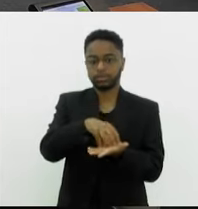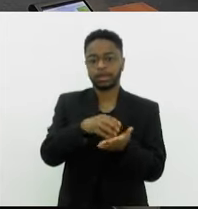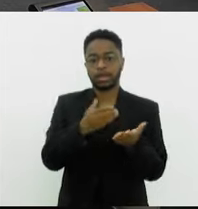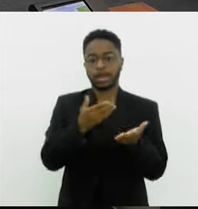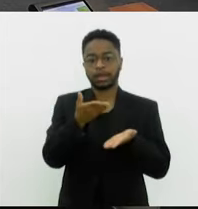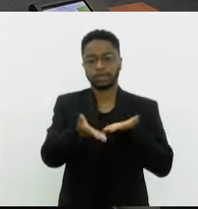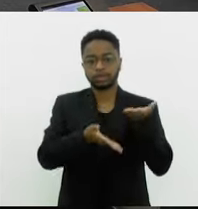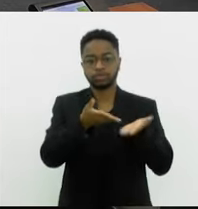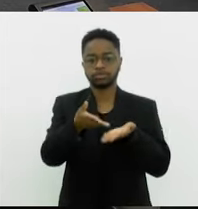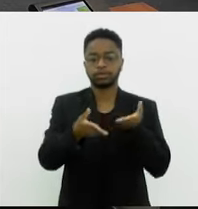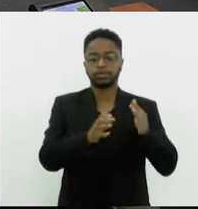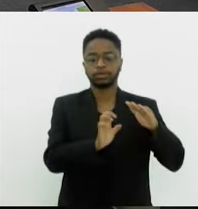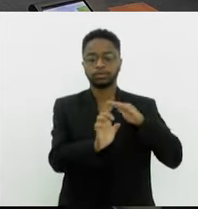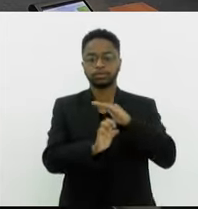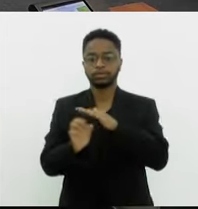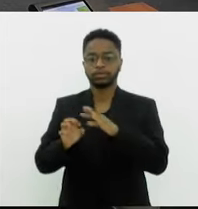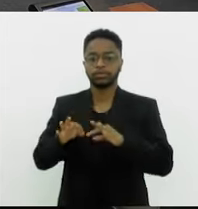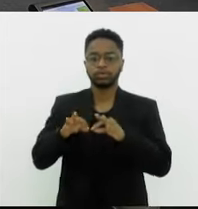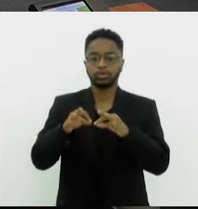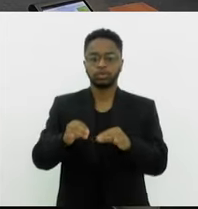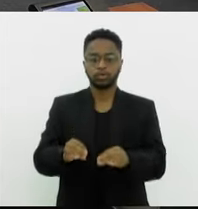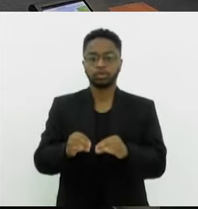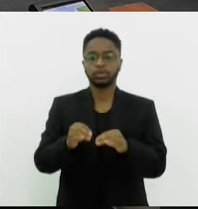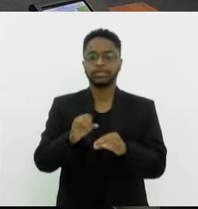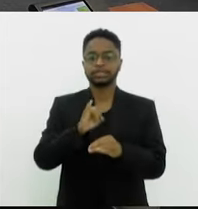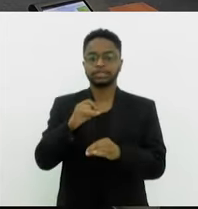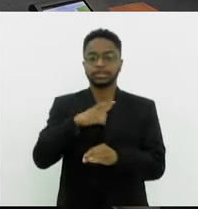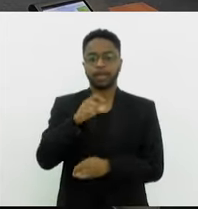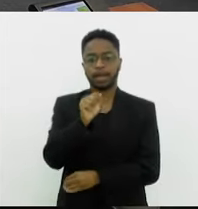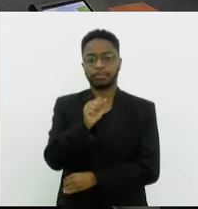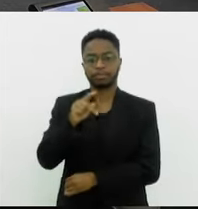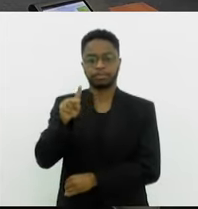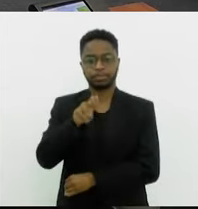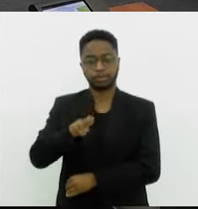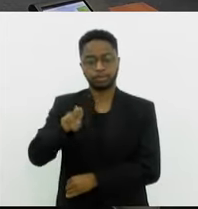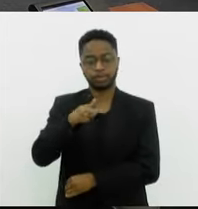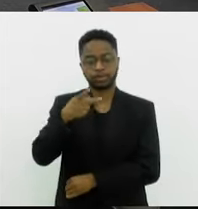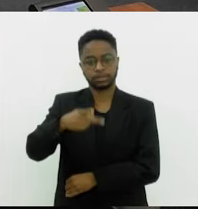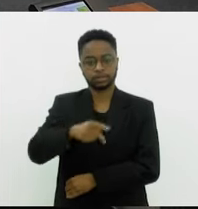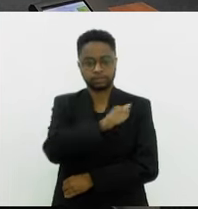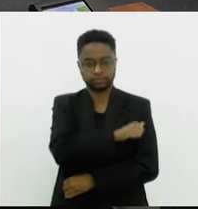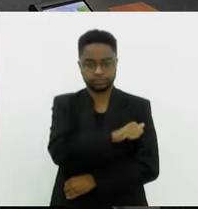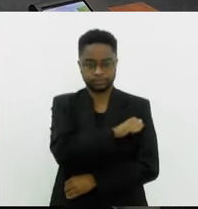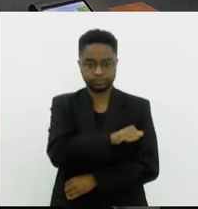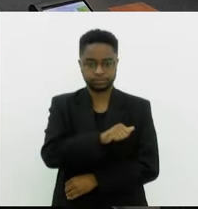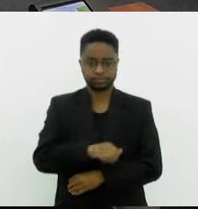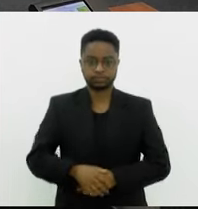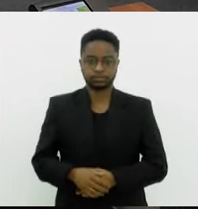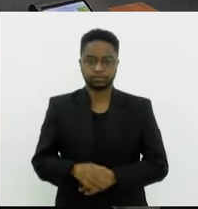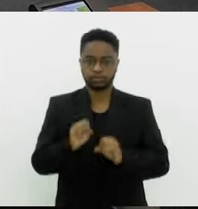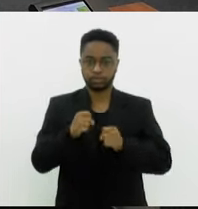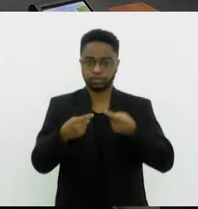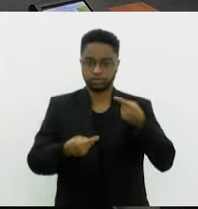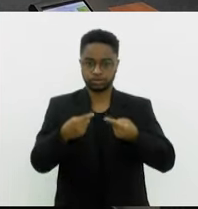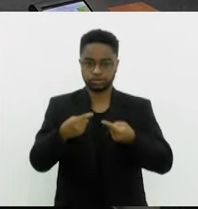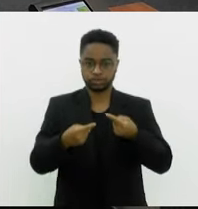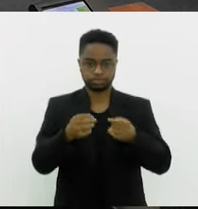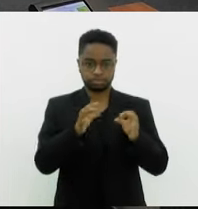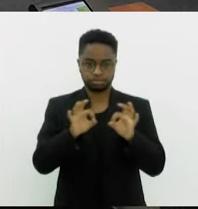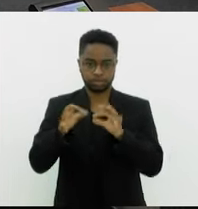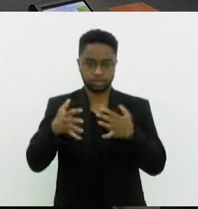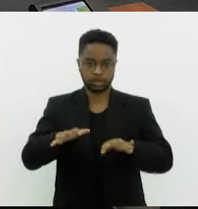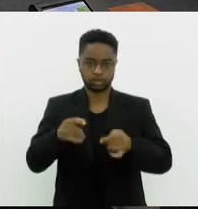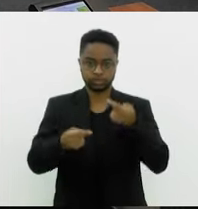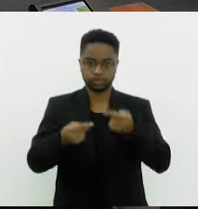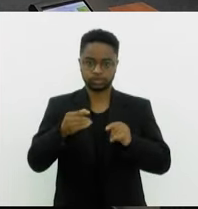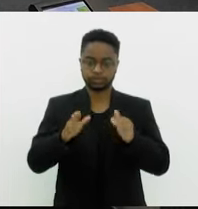empresas prestadoras de serviços por aplicativos no âmbito do Estado do Rio de Janeiro. Em discussão, não havendo quem queira